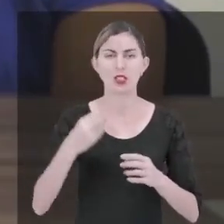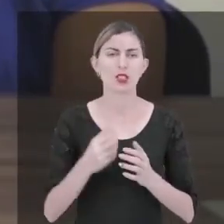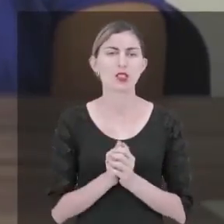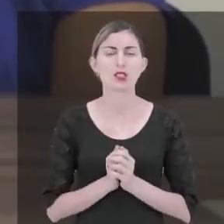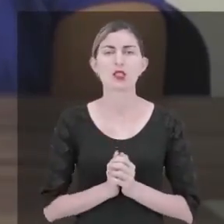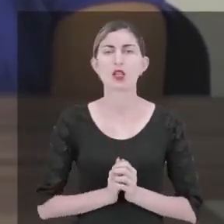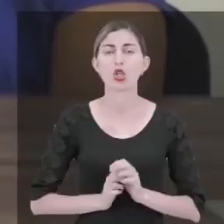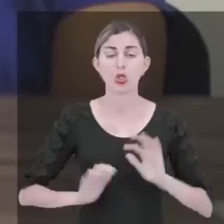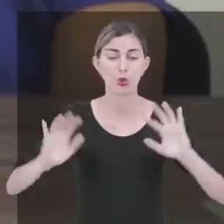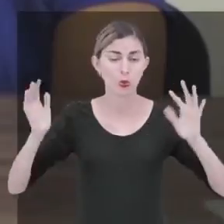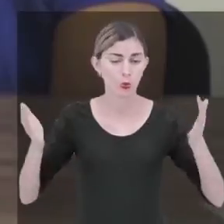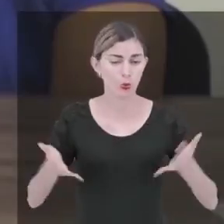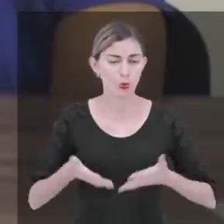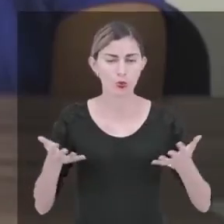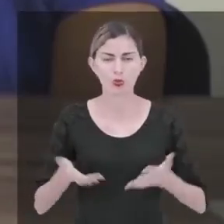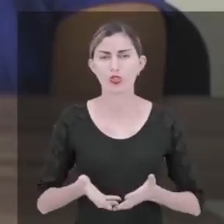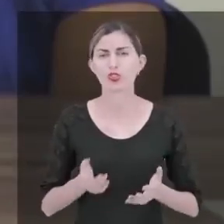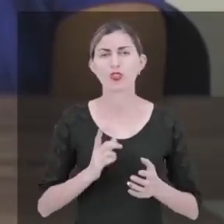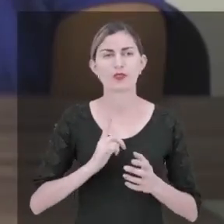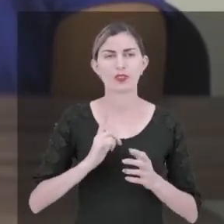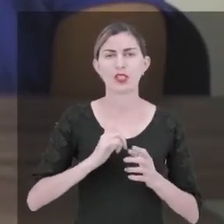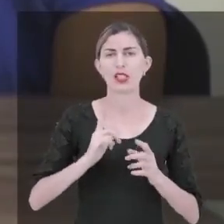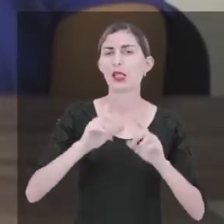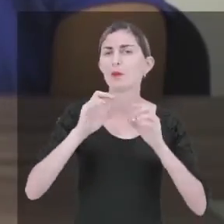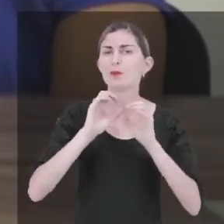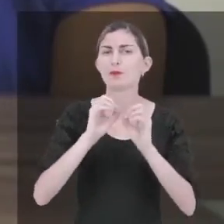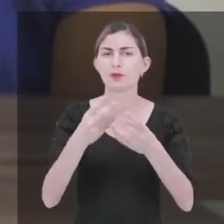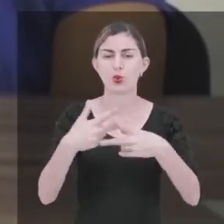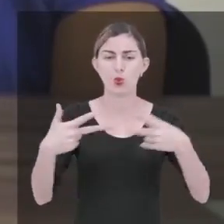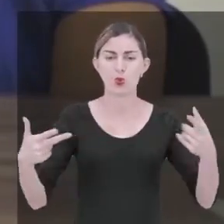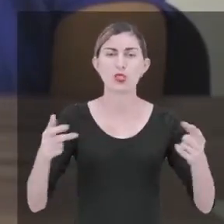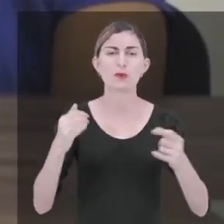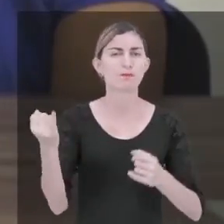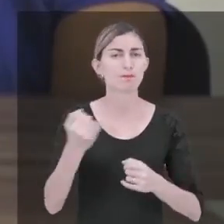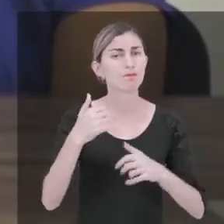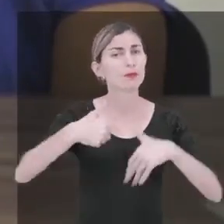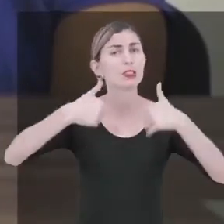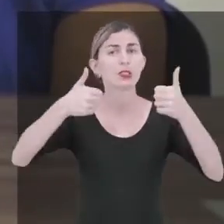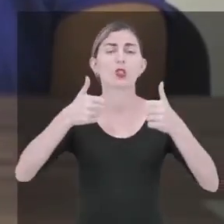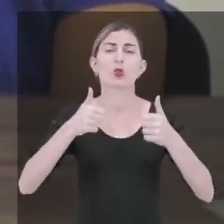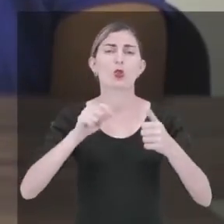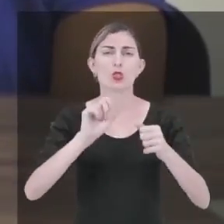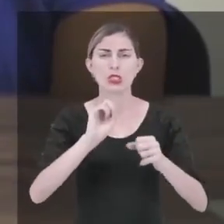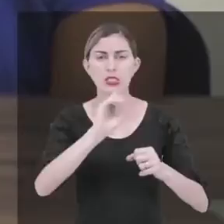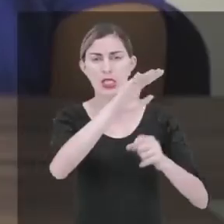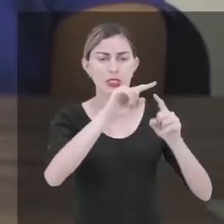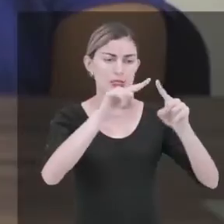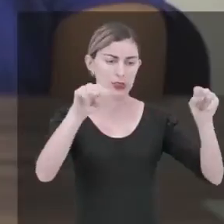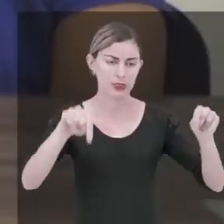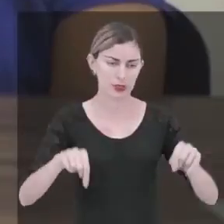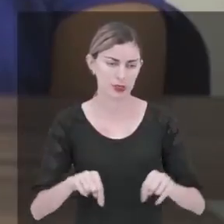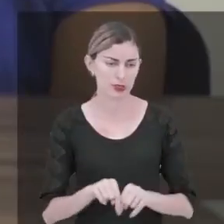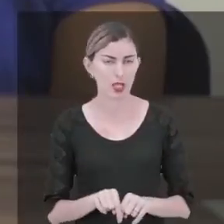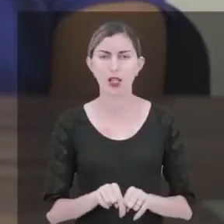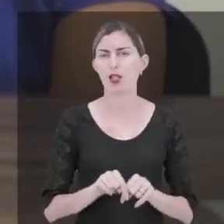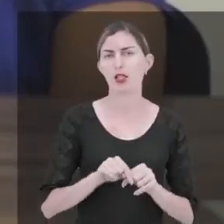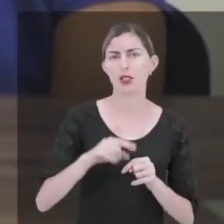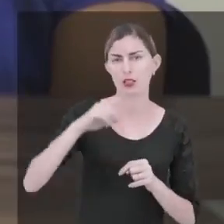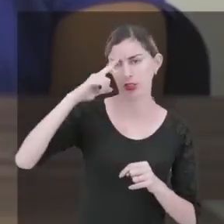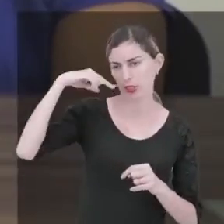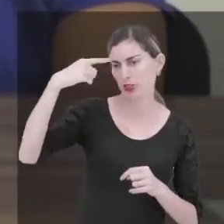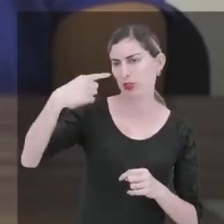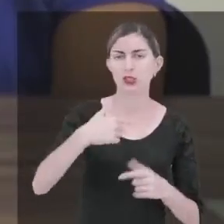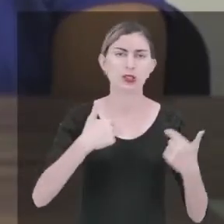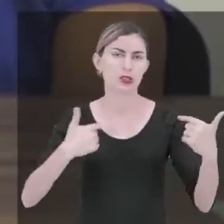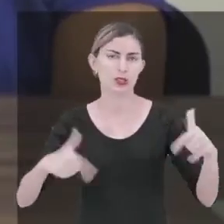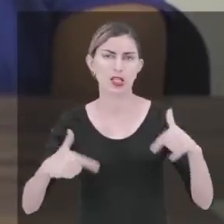experiência. E hoje vocês têm uma ferramenta muito melhor do que você sair de uma sala de aula, do